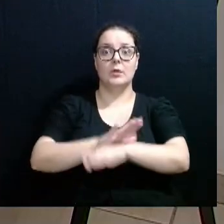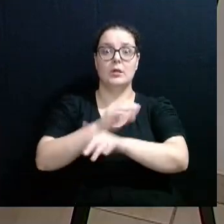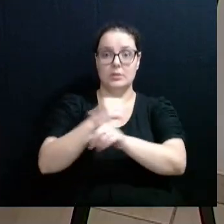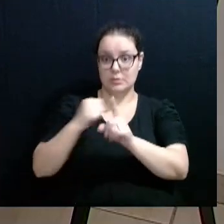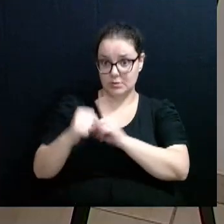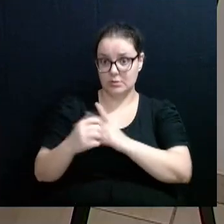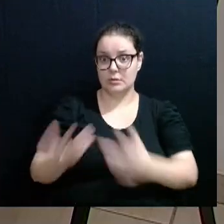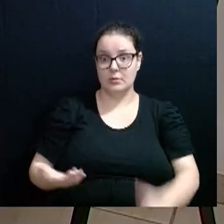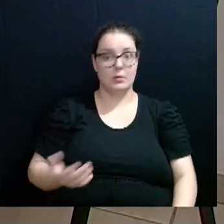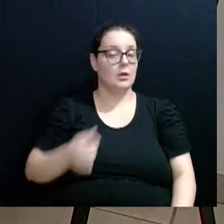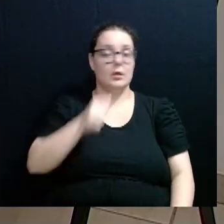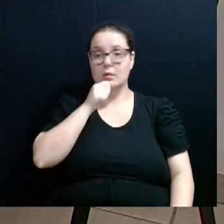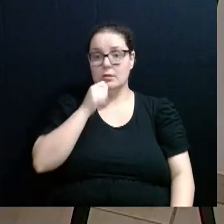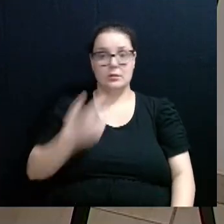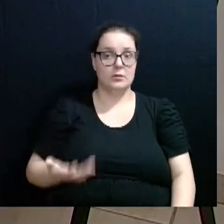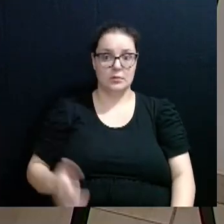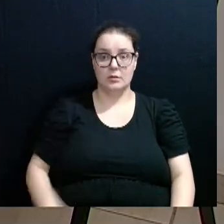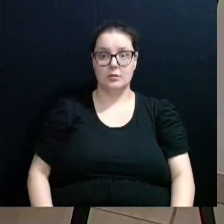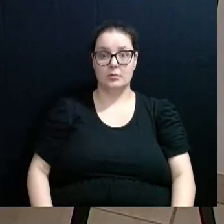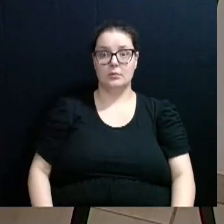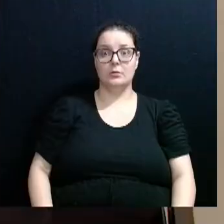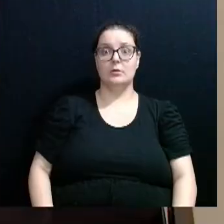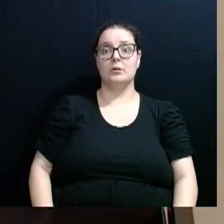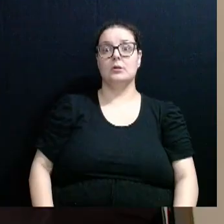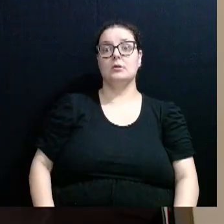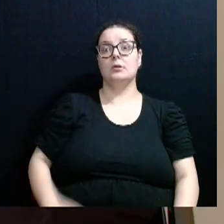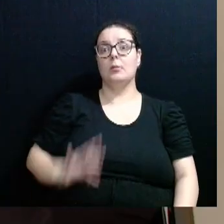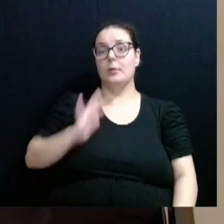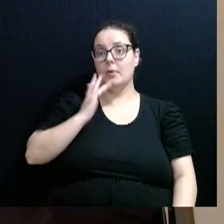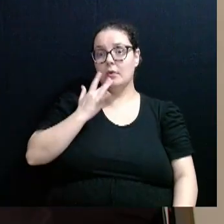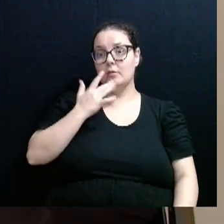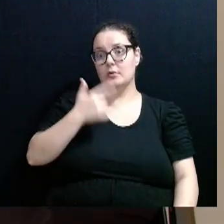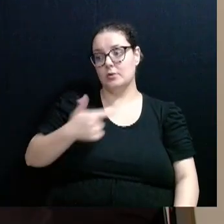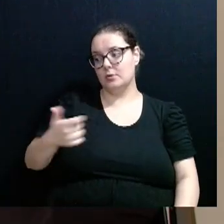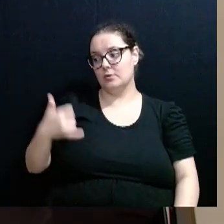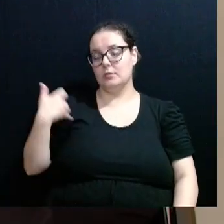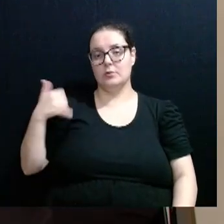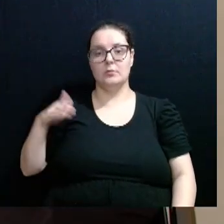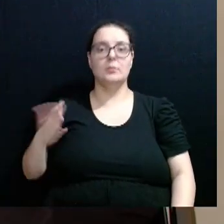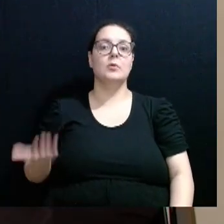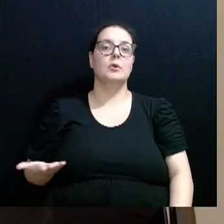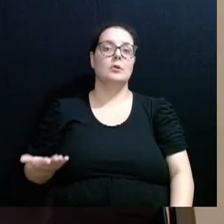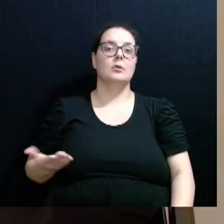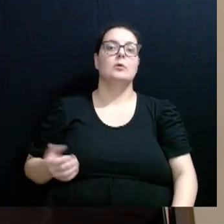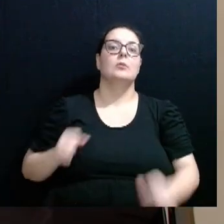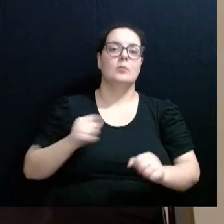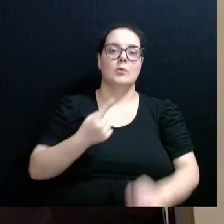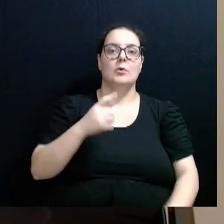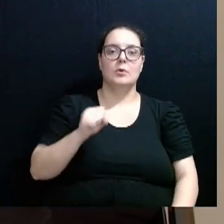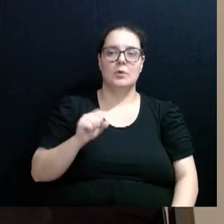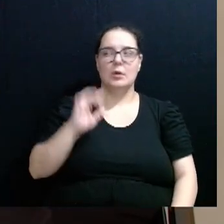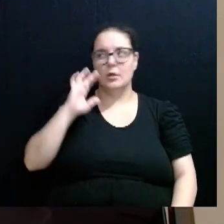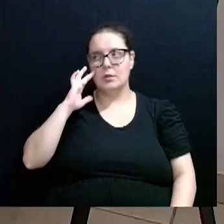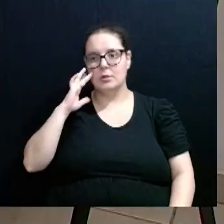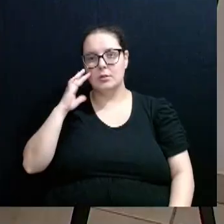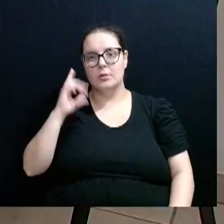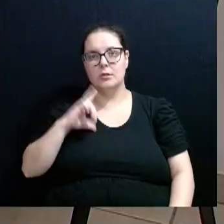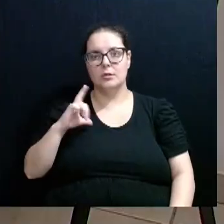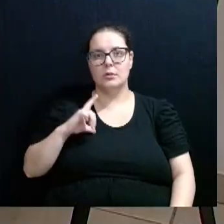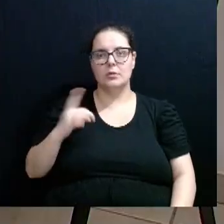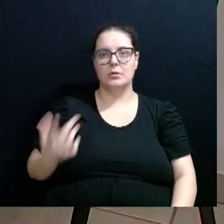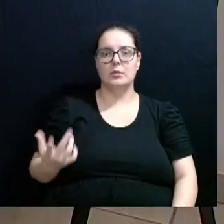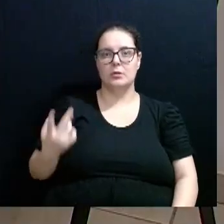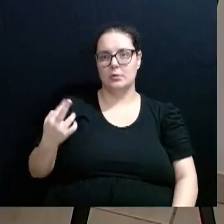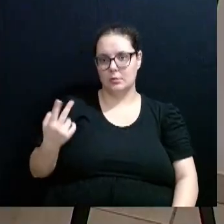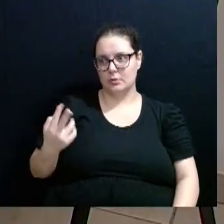gente prefere o menino de 21 anos. Tá. Mas pode ser de 18 também. Nessa listinha que eu falei, acho que tem uns 18 que saíram do abrigo há pouco tempo, que é do Aldeias